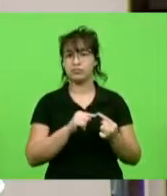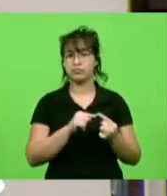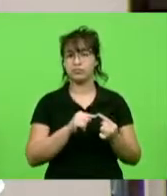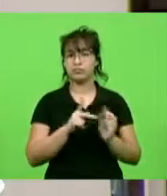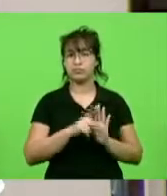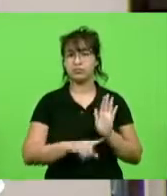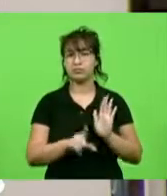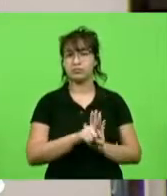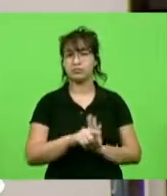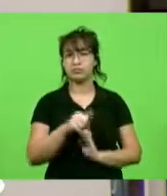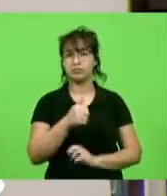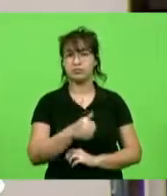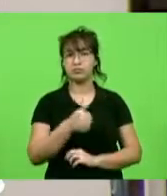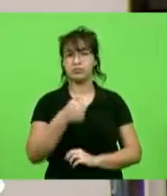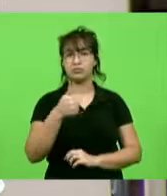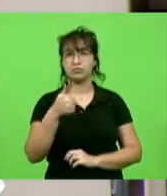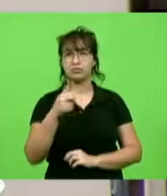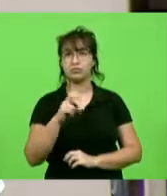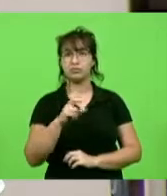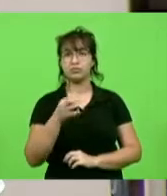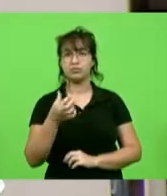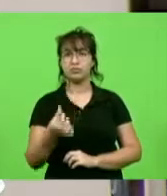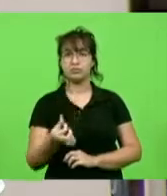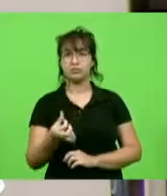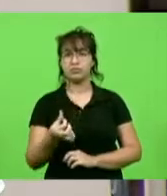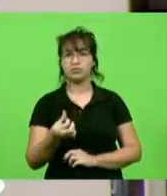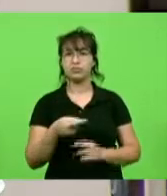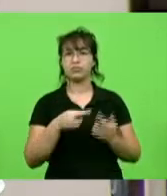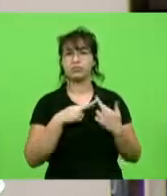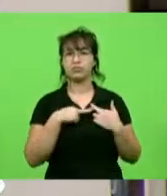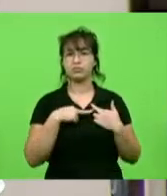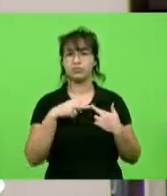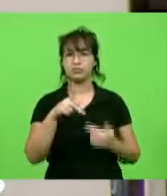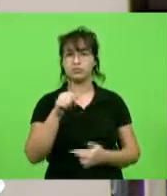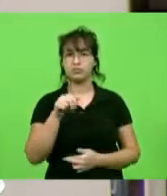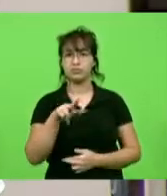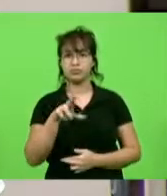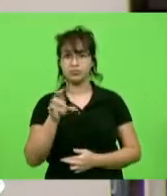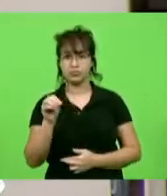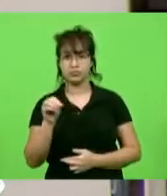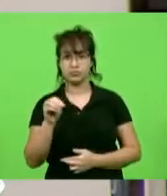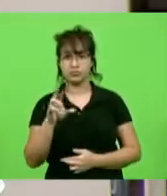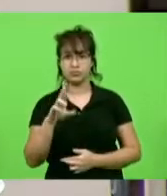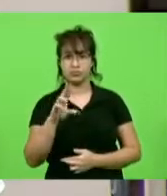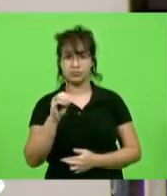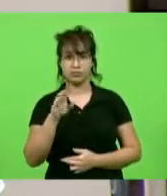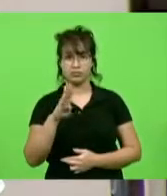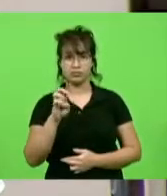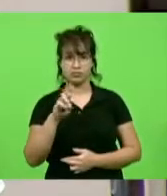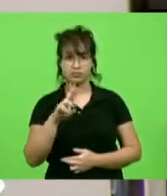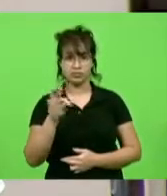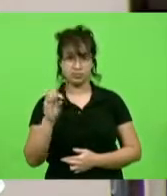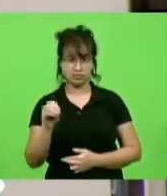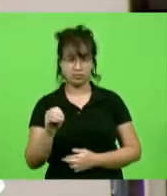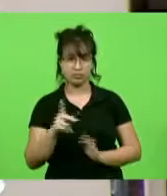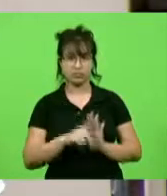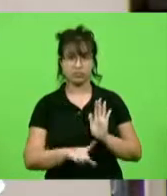Lei 156.9/2020, autor deputado Paulo Roberto Excel. Projeto de Lei